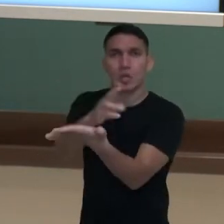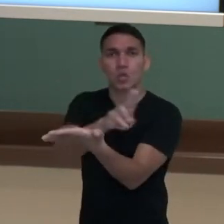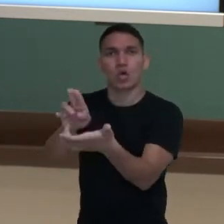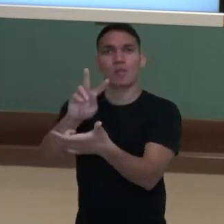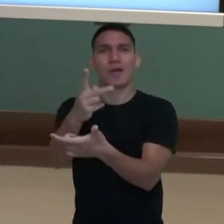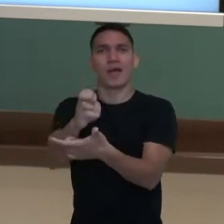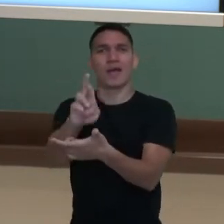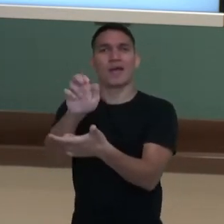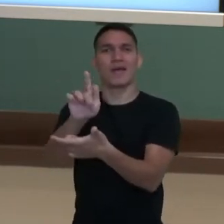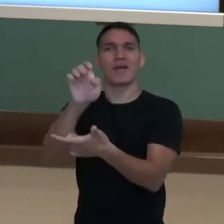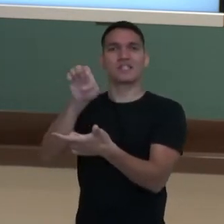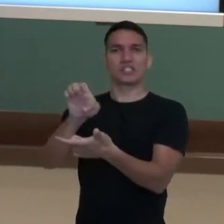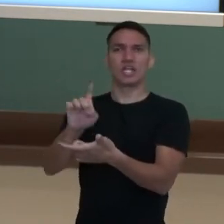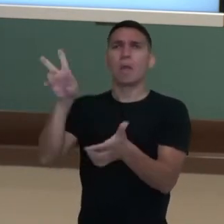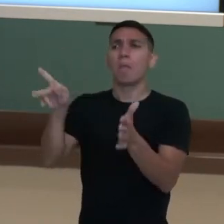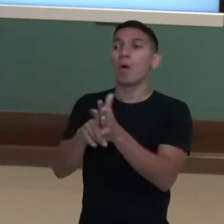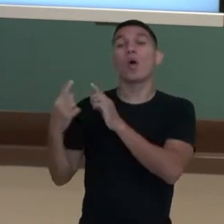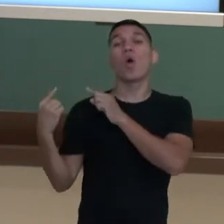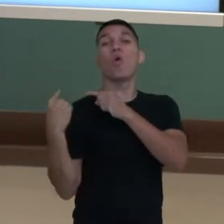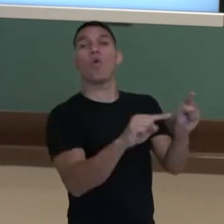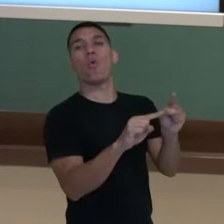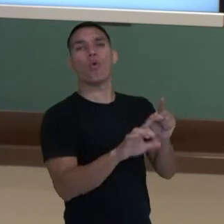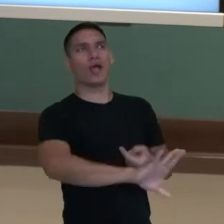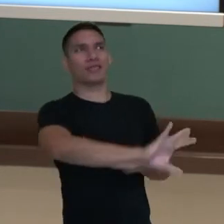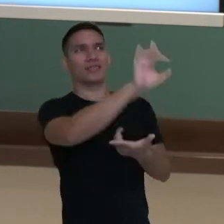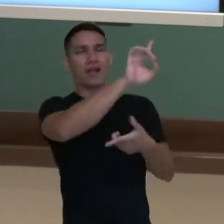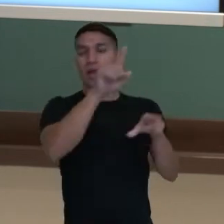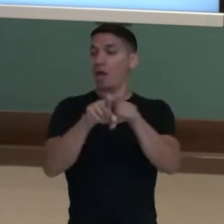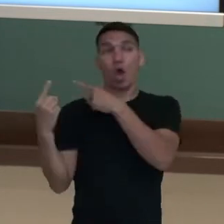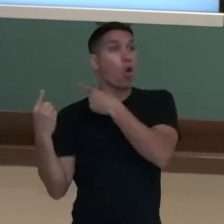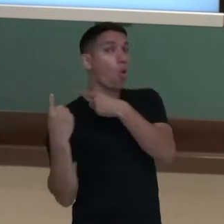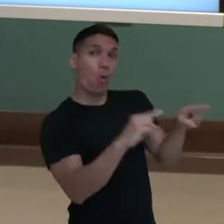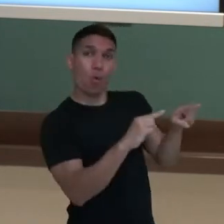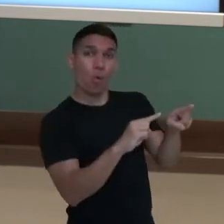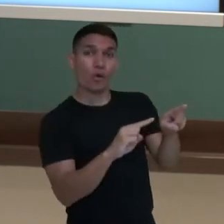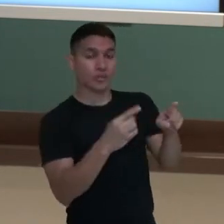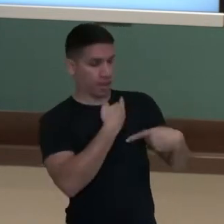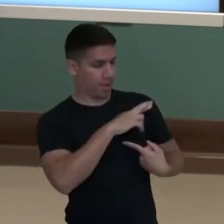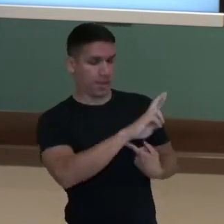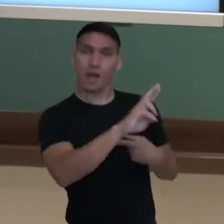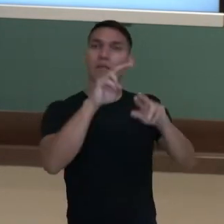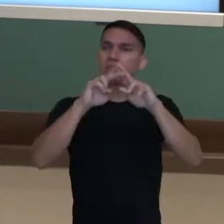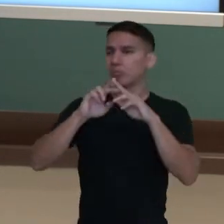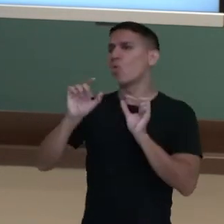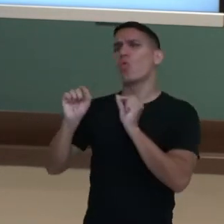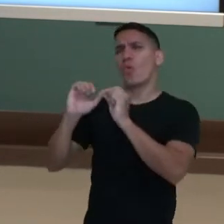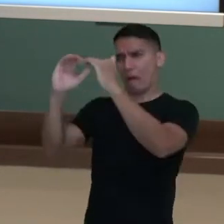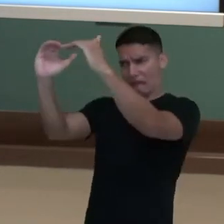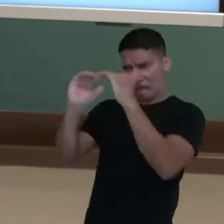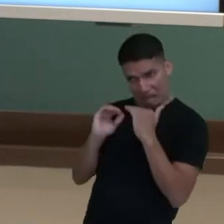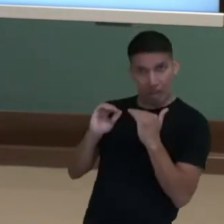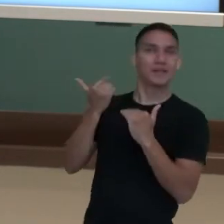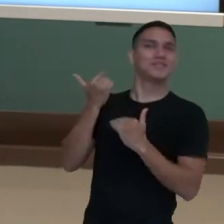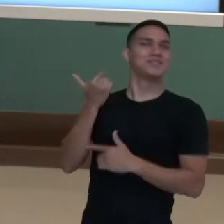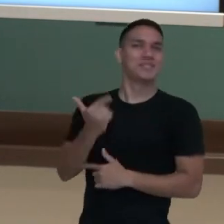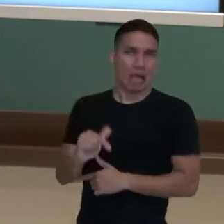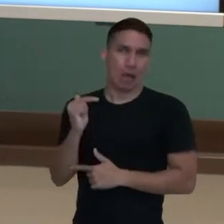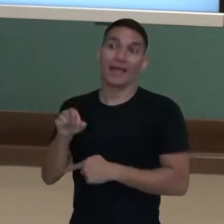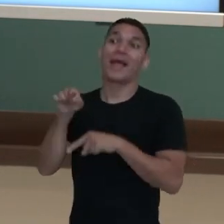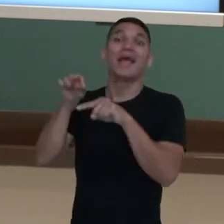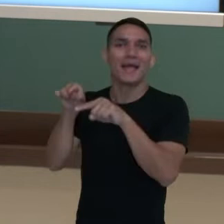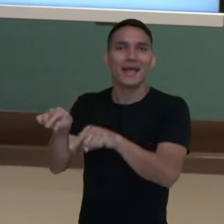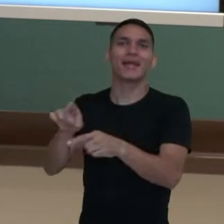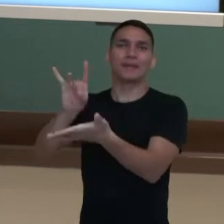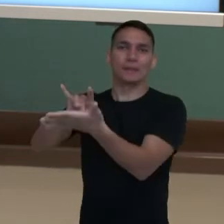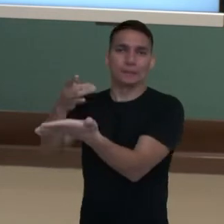fala contra os deuses e a religião. Isso é uma heresia, né? Estou desrespeitando esses deuses. O